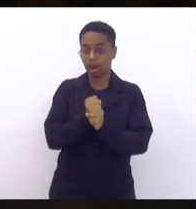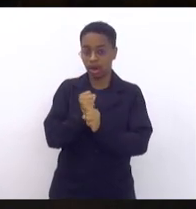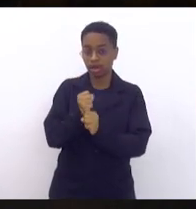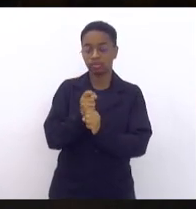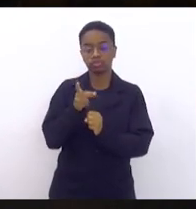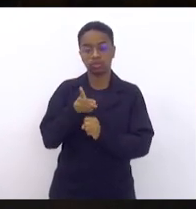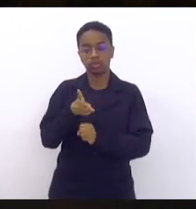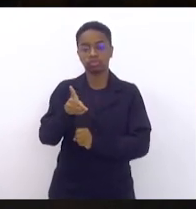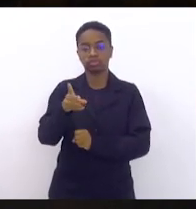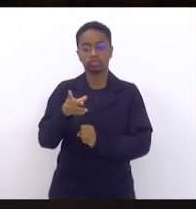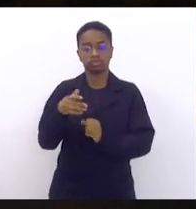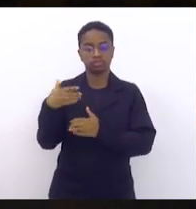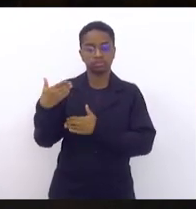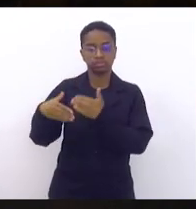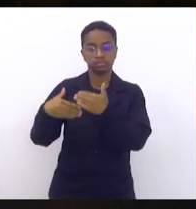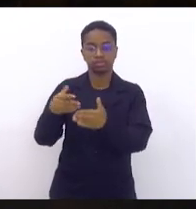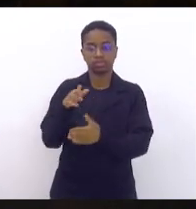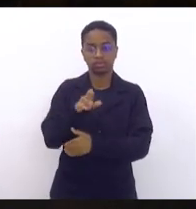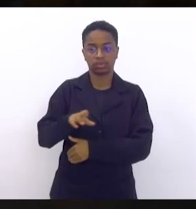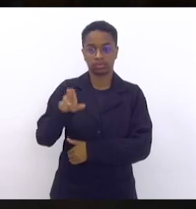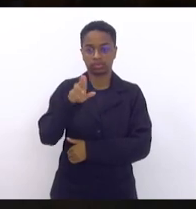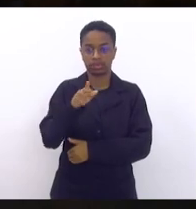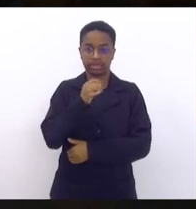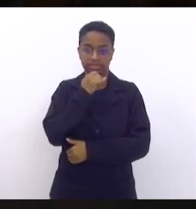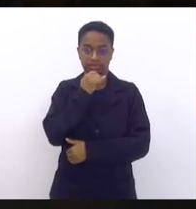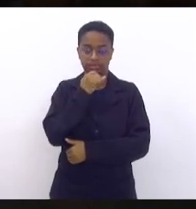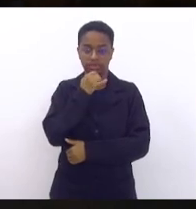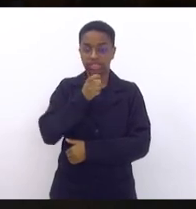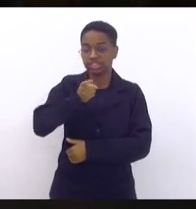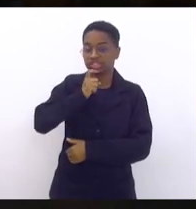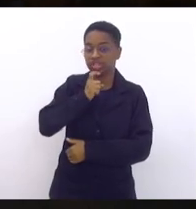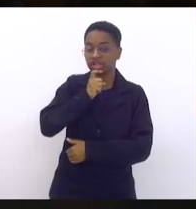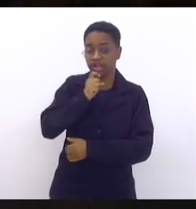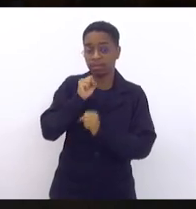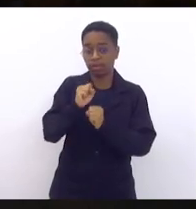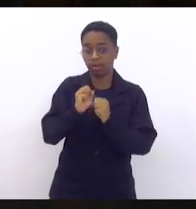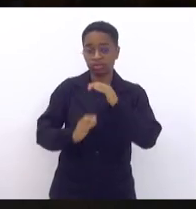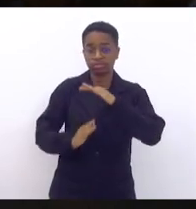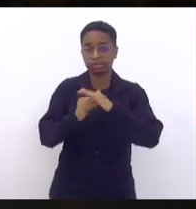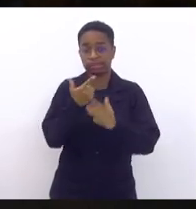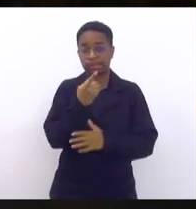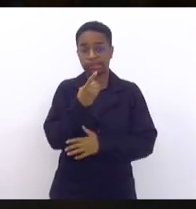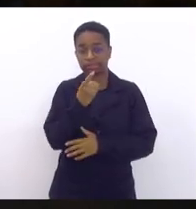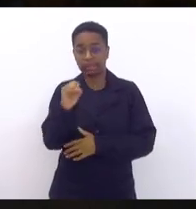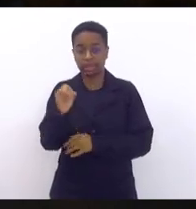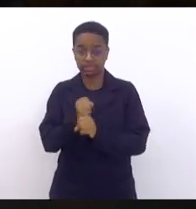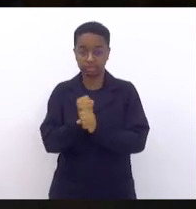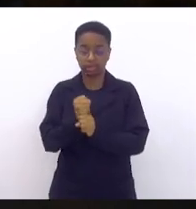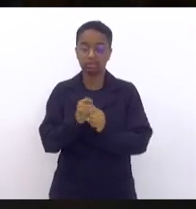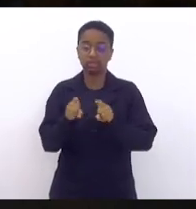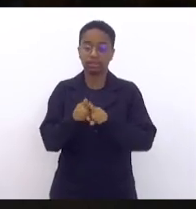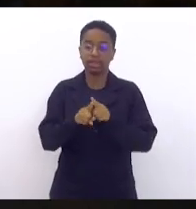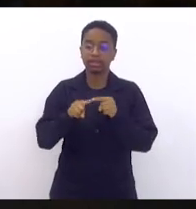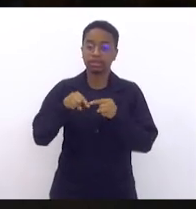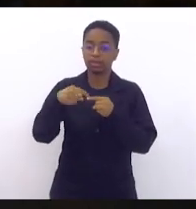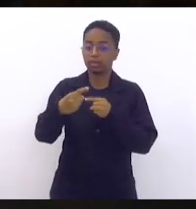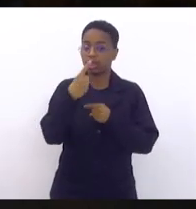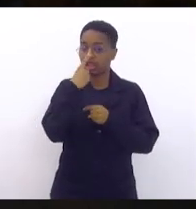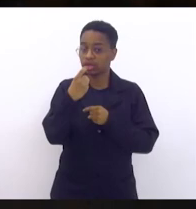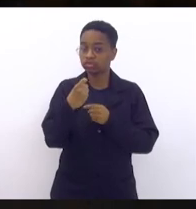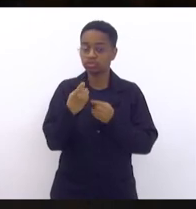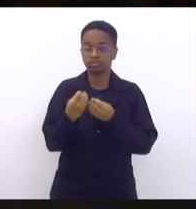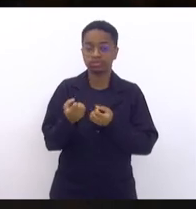por exemplo geladeira que pode chegar a 10 anos enfim que você tem depois a geração de resíduos e a gente tá falando de